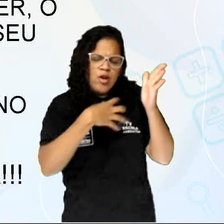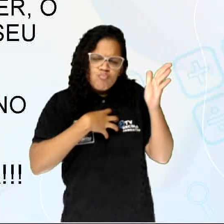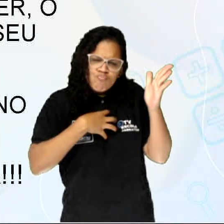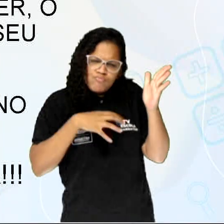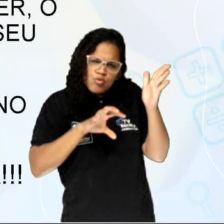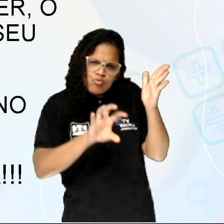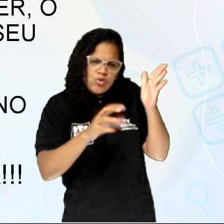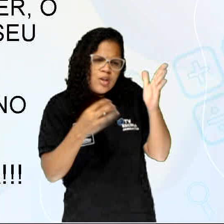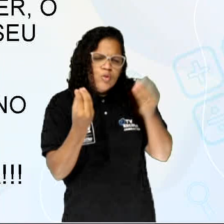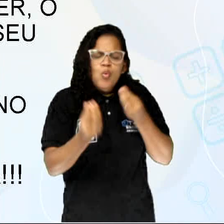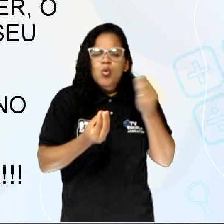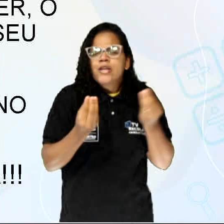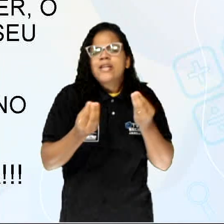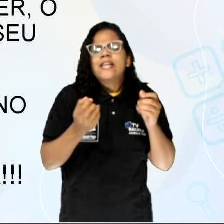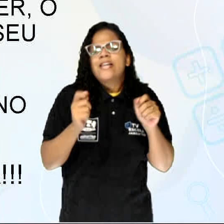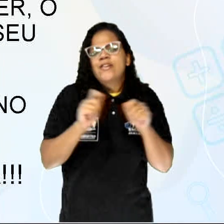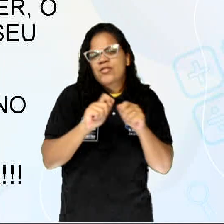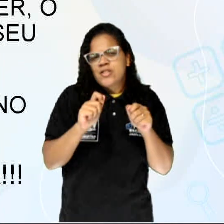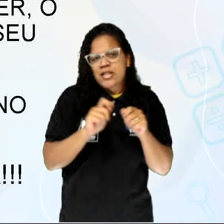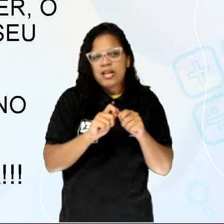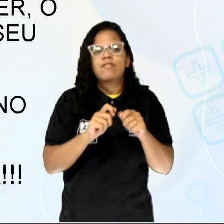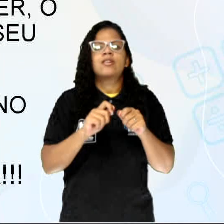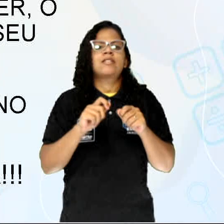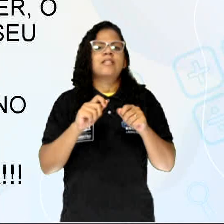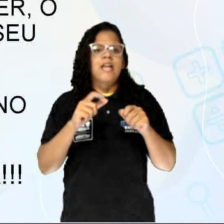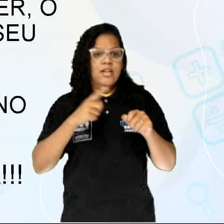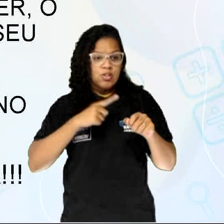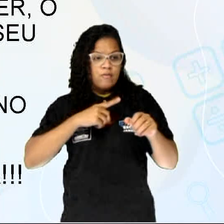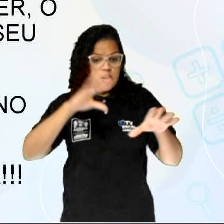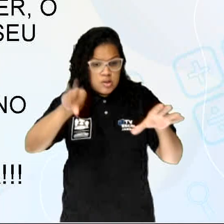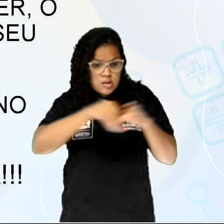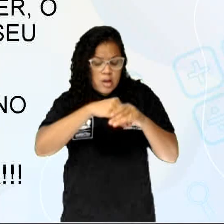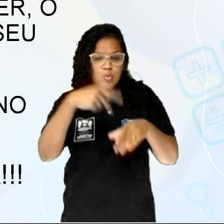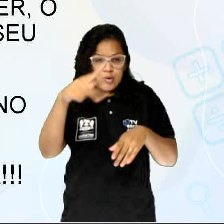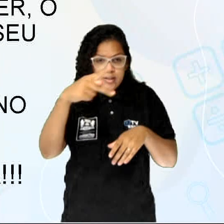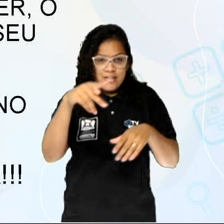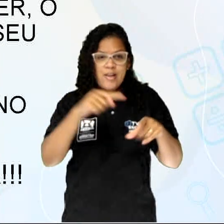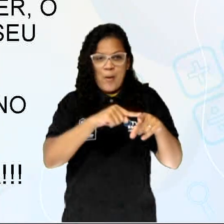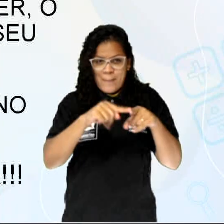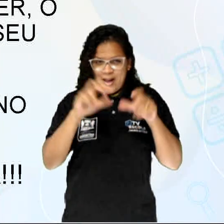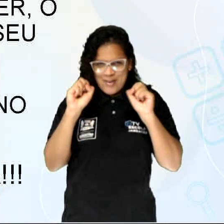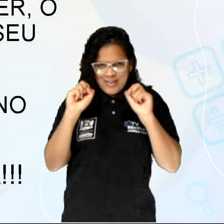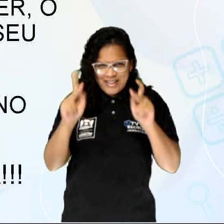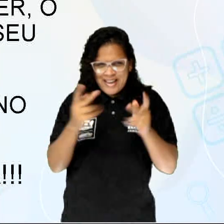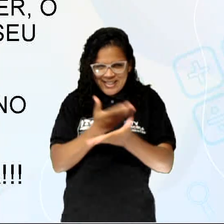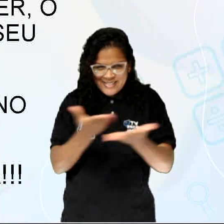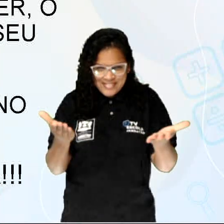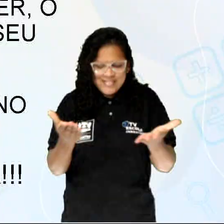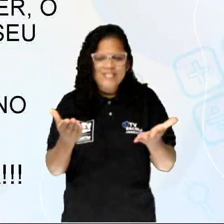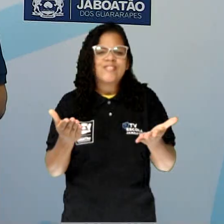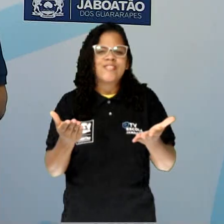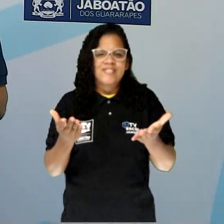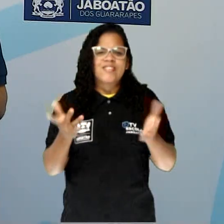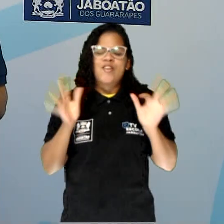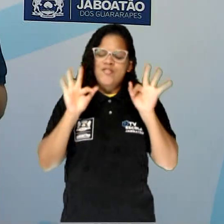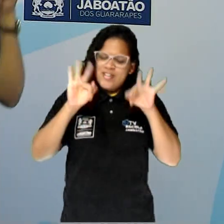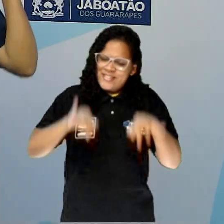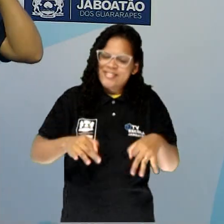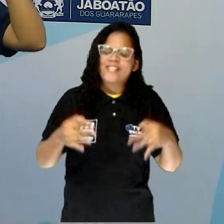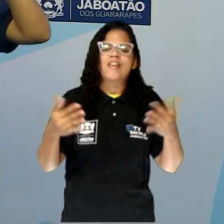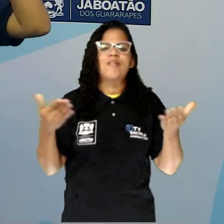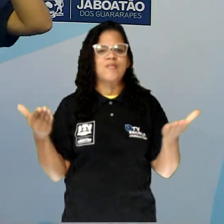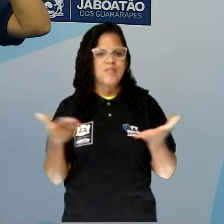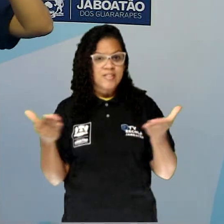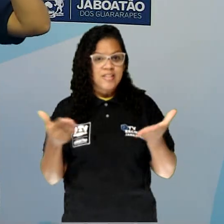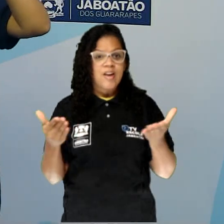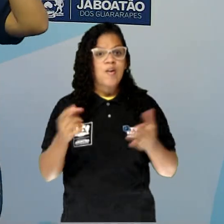é aquela que você gostaria que tivesse ou que melhorasse. Ok? Primeiro e segundo ano? A gente fica por aqui hoje. Você